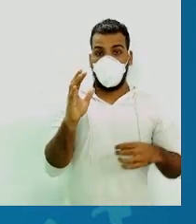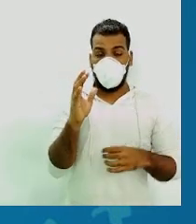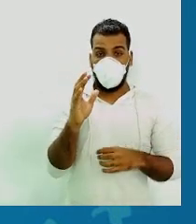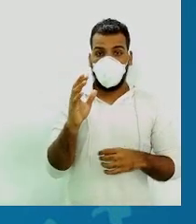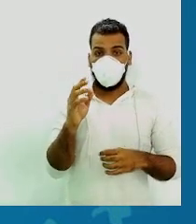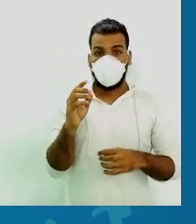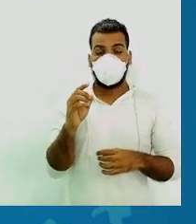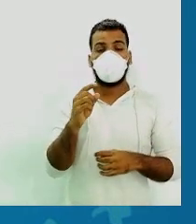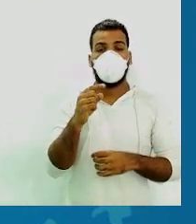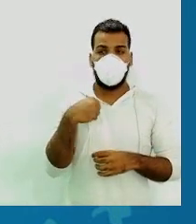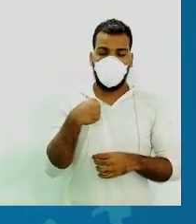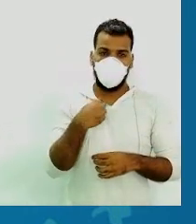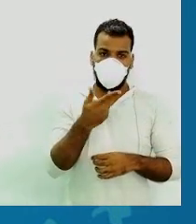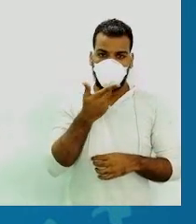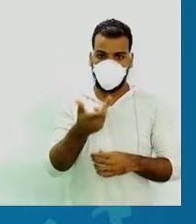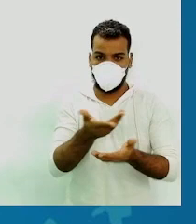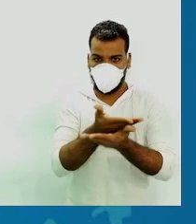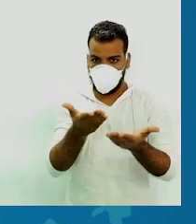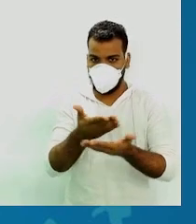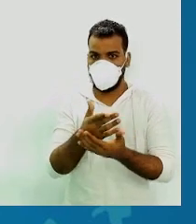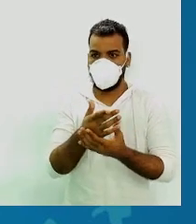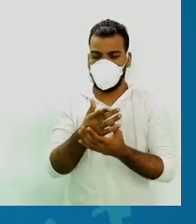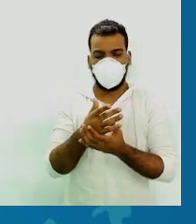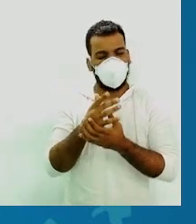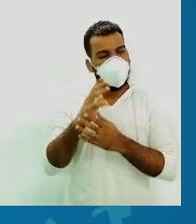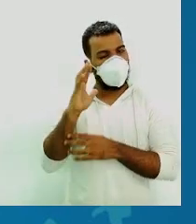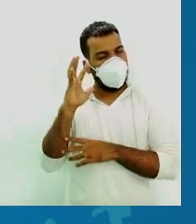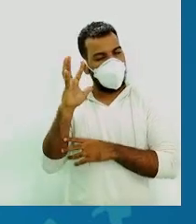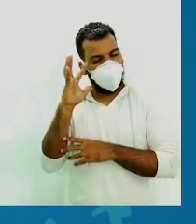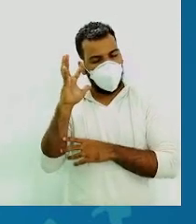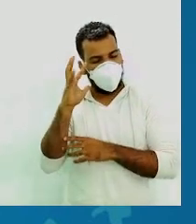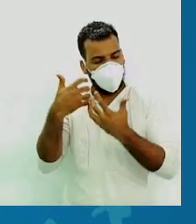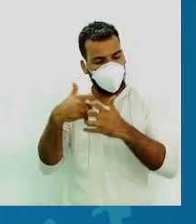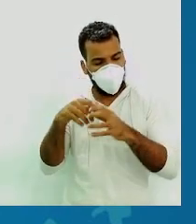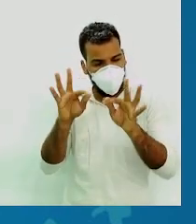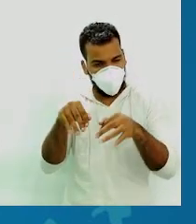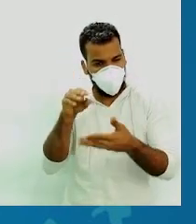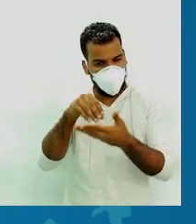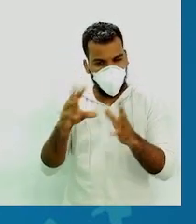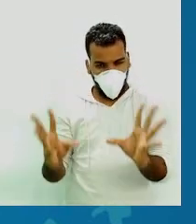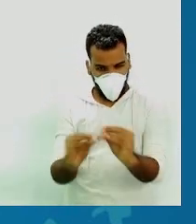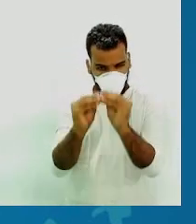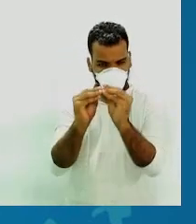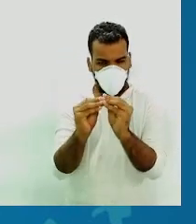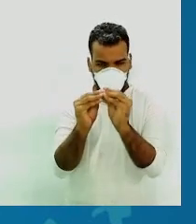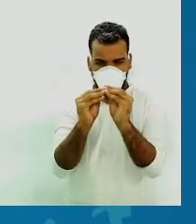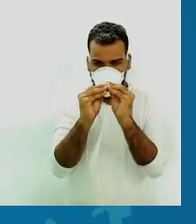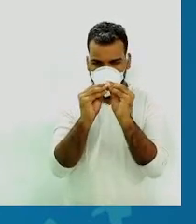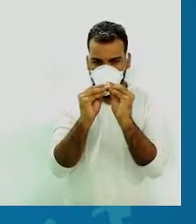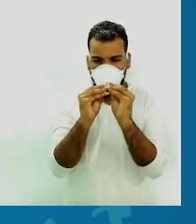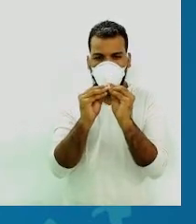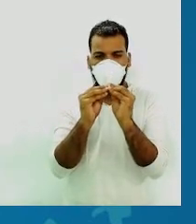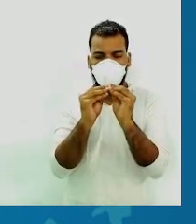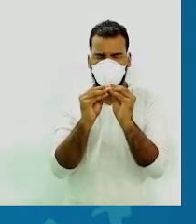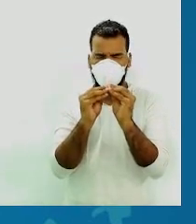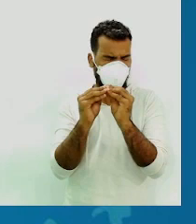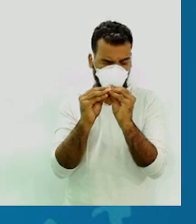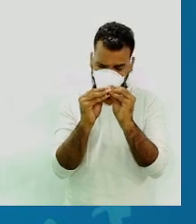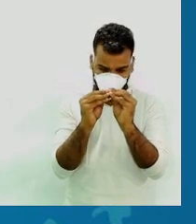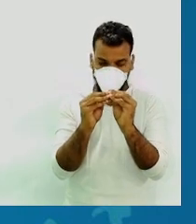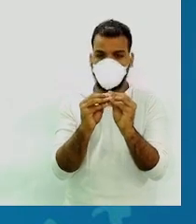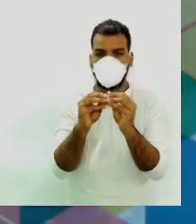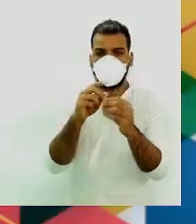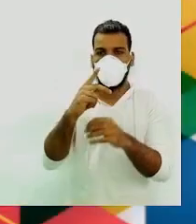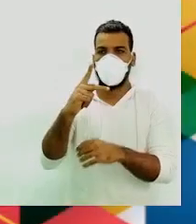e eu gostaria aqui de fazer aqui uma reflexão final nessa aula com vocês, a partir do pensamento do nosso